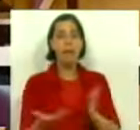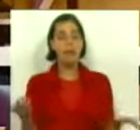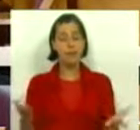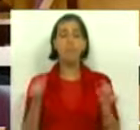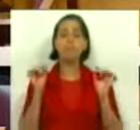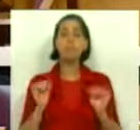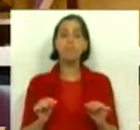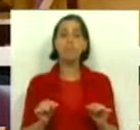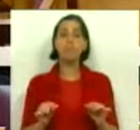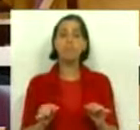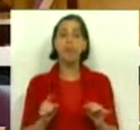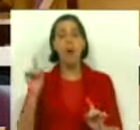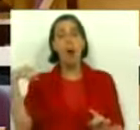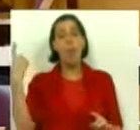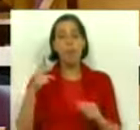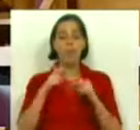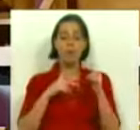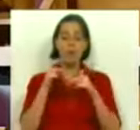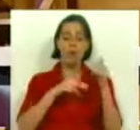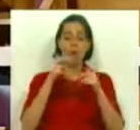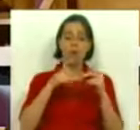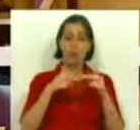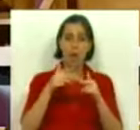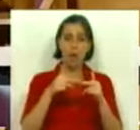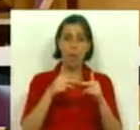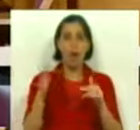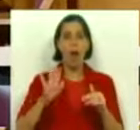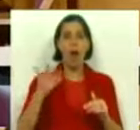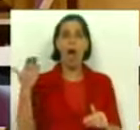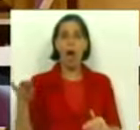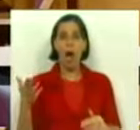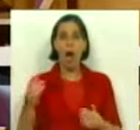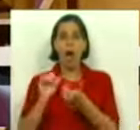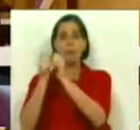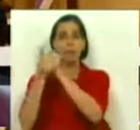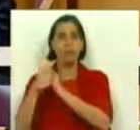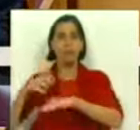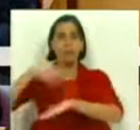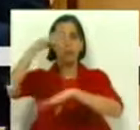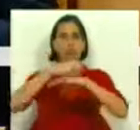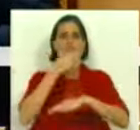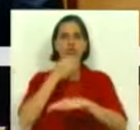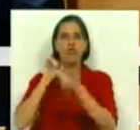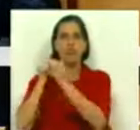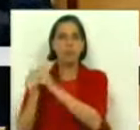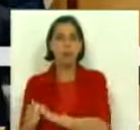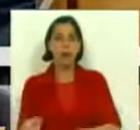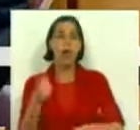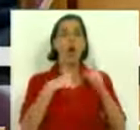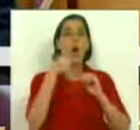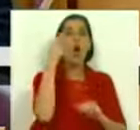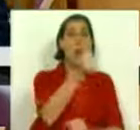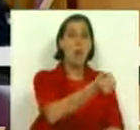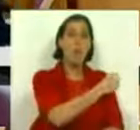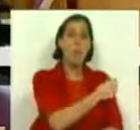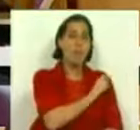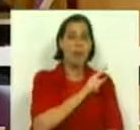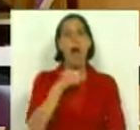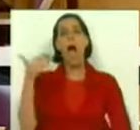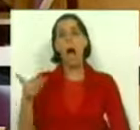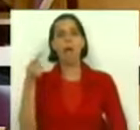E, em vez de construção, temos a reabilitação urbana. Em vez de compra de